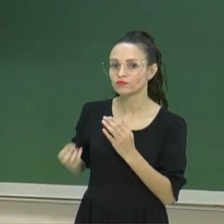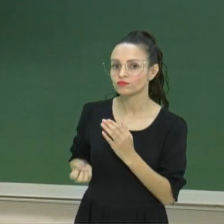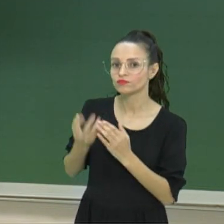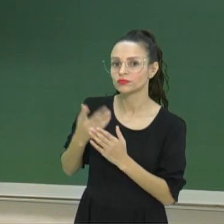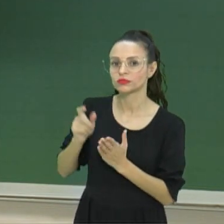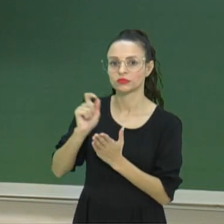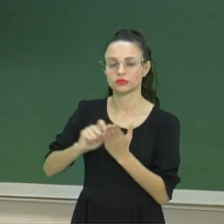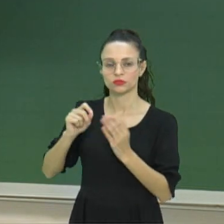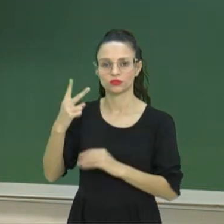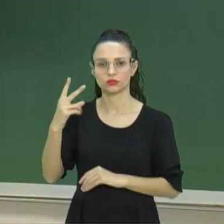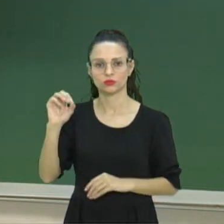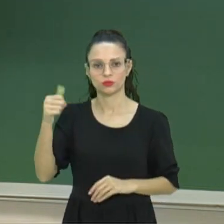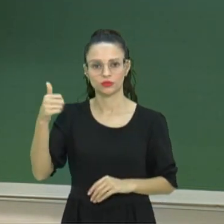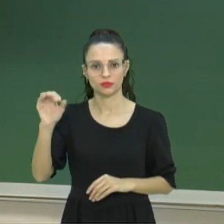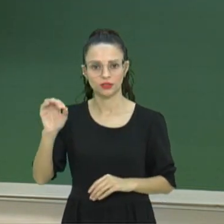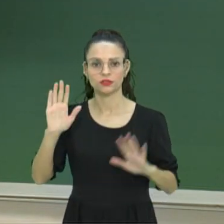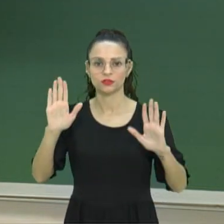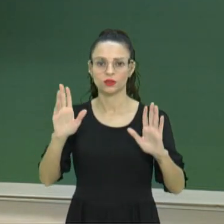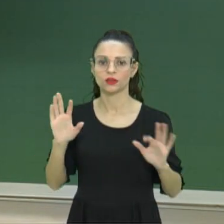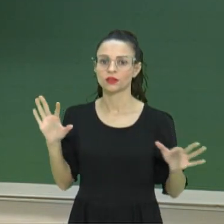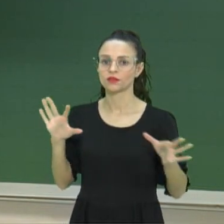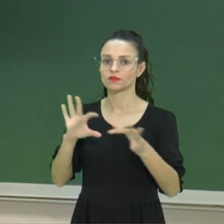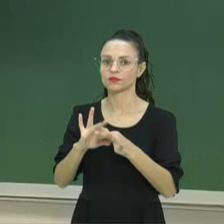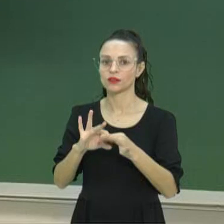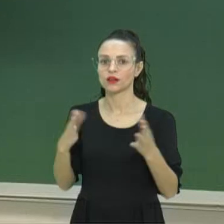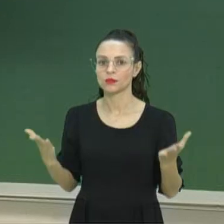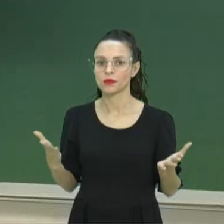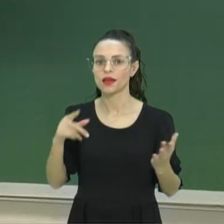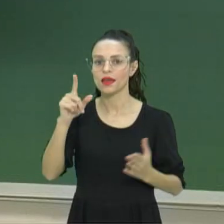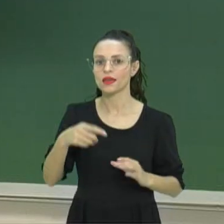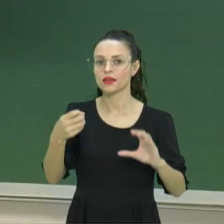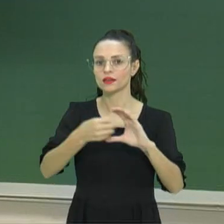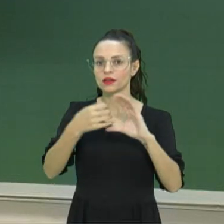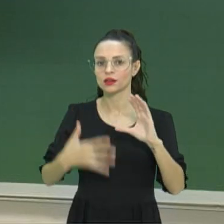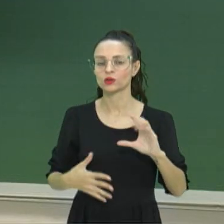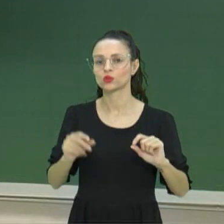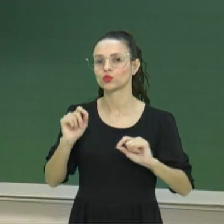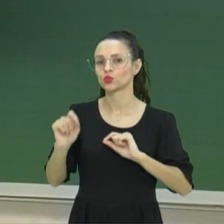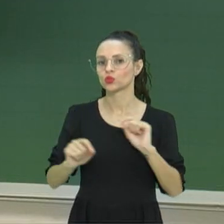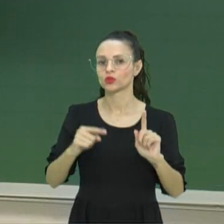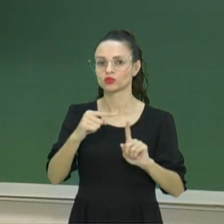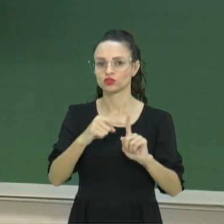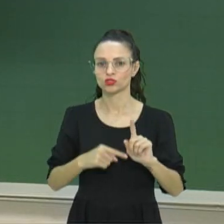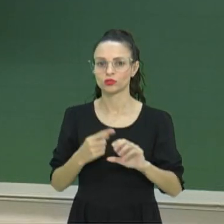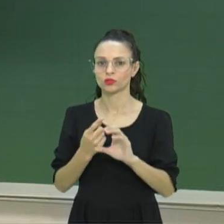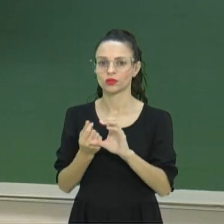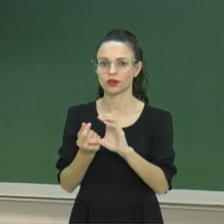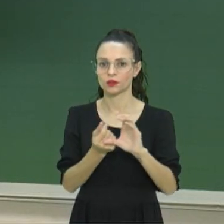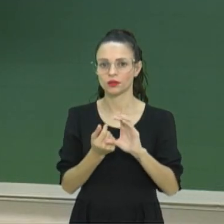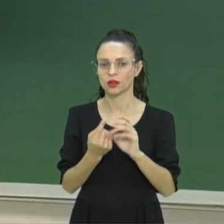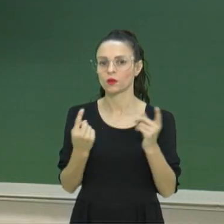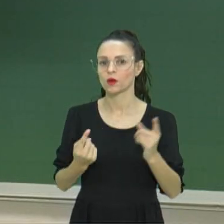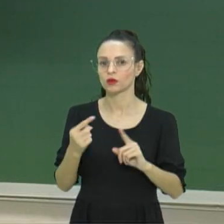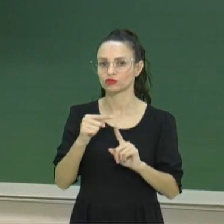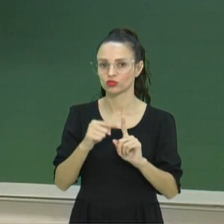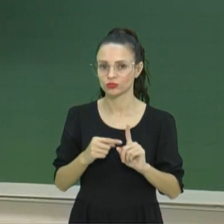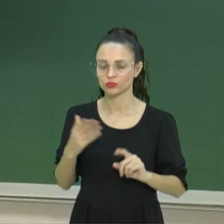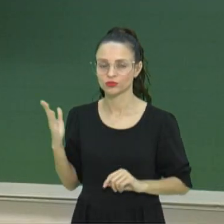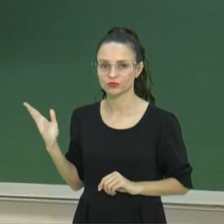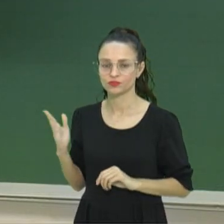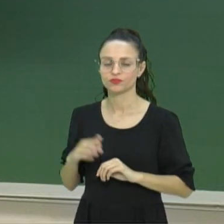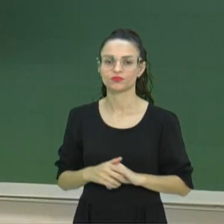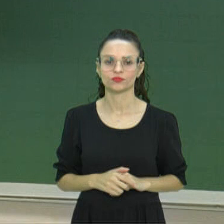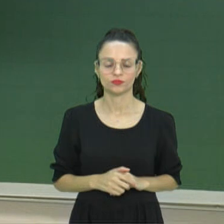2010. Isso faz parte do quê? É característica de qual tipo de capitalismo colocado aqui?